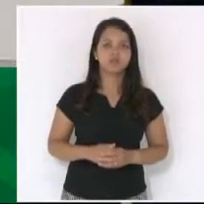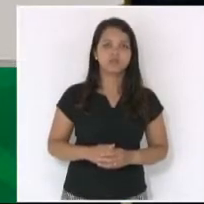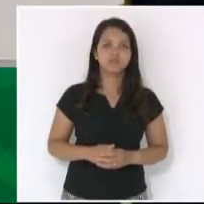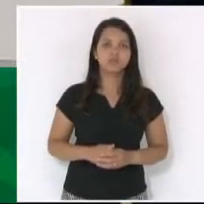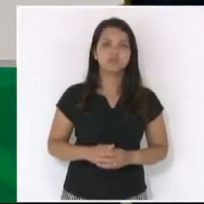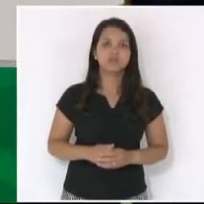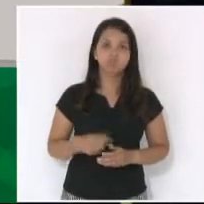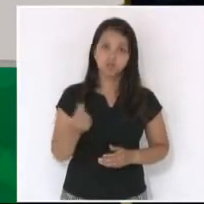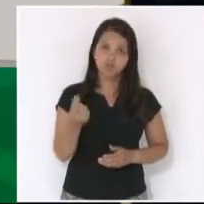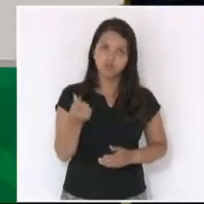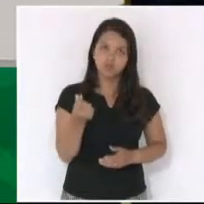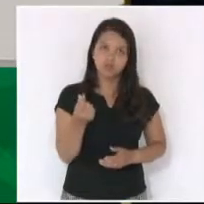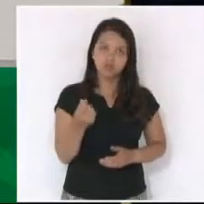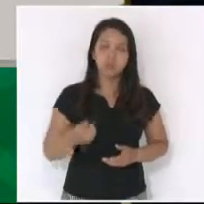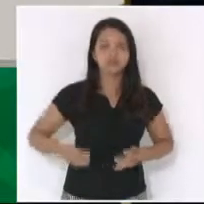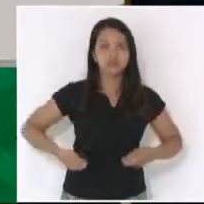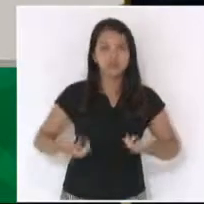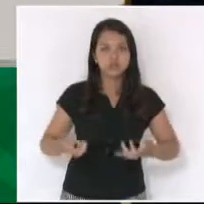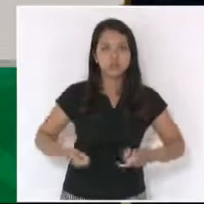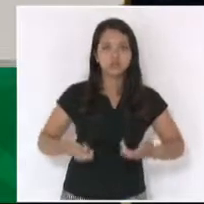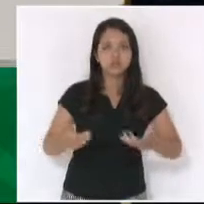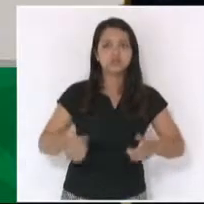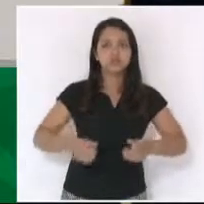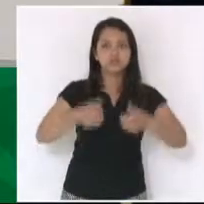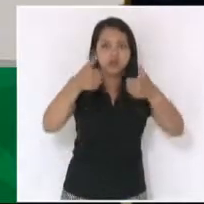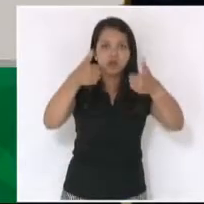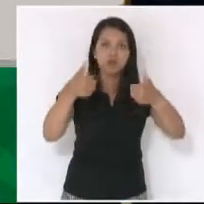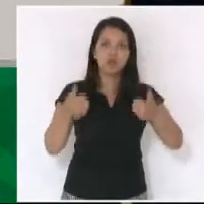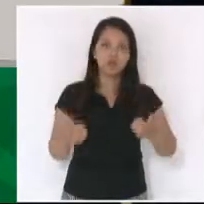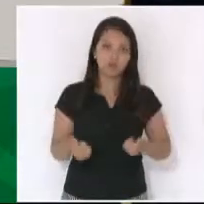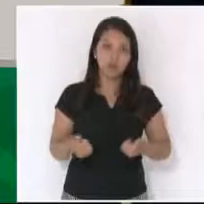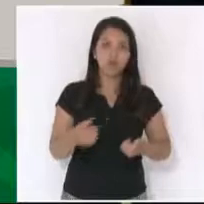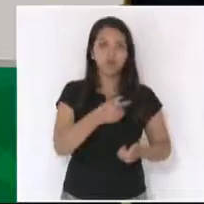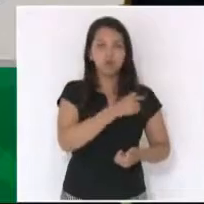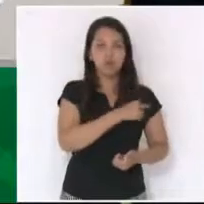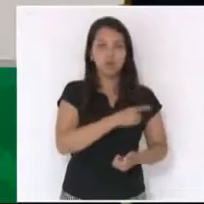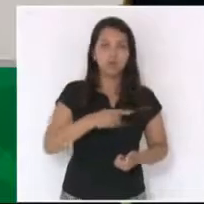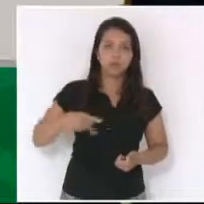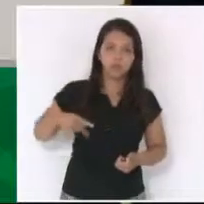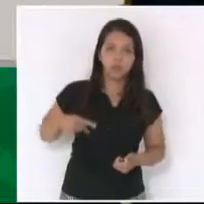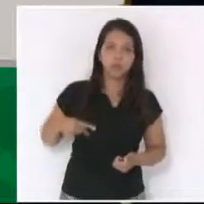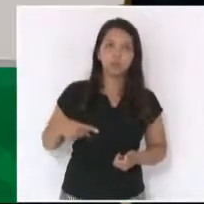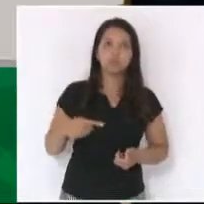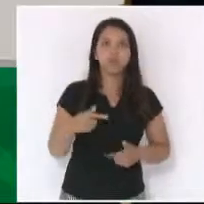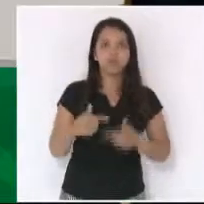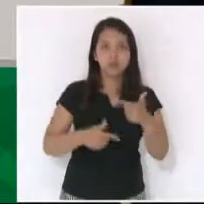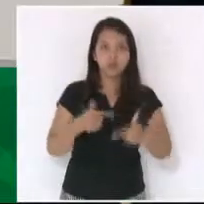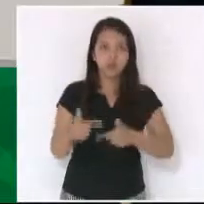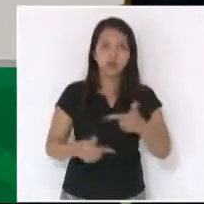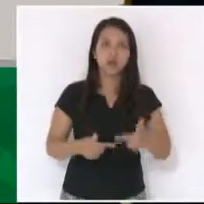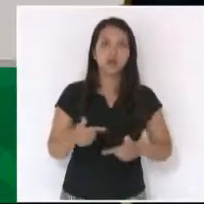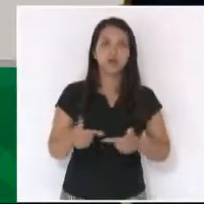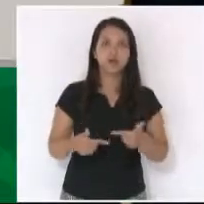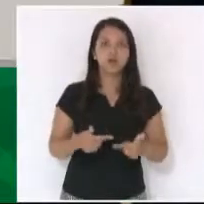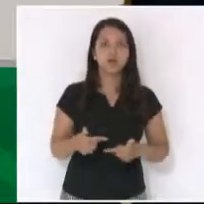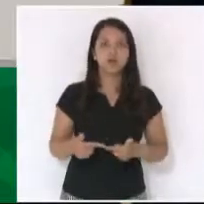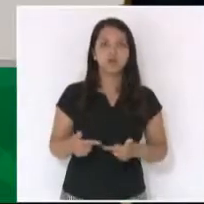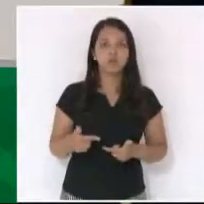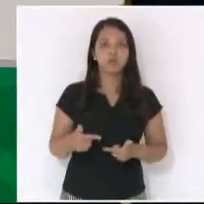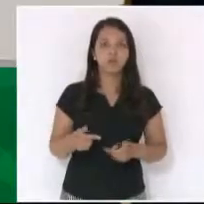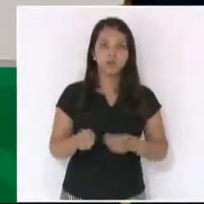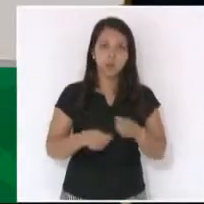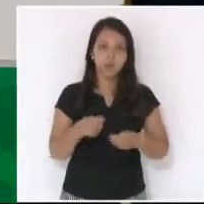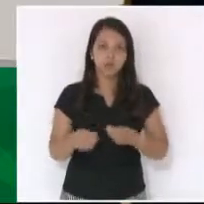dos recursos públicos mais na atividade-fim em menos na atividade burocrática